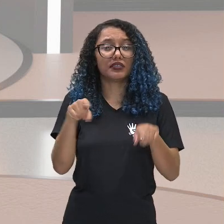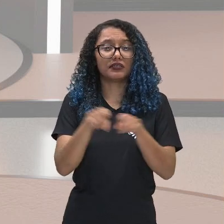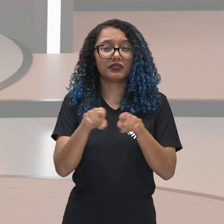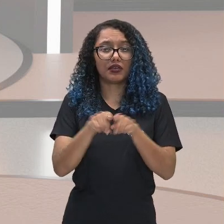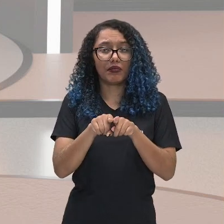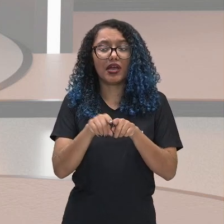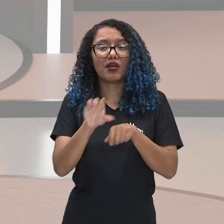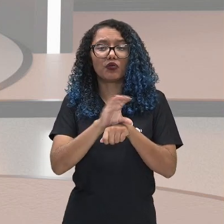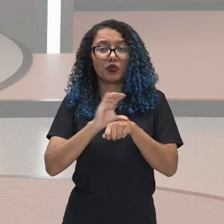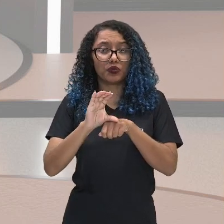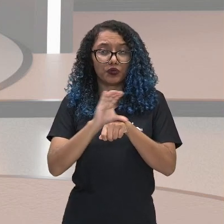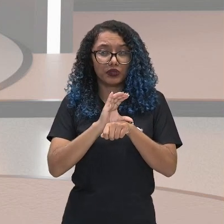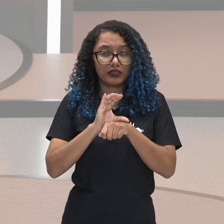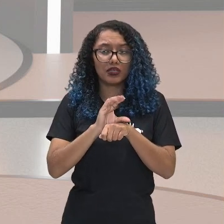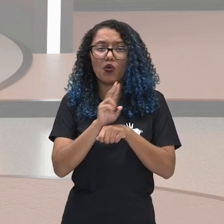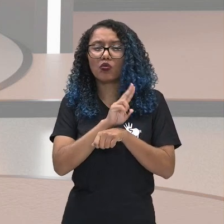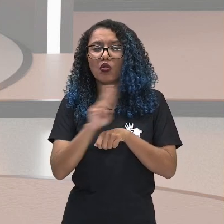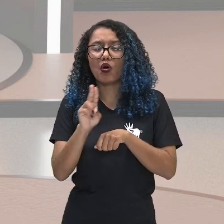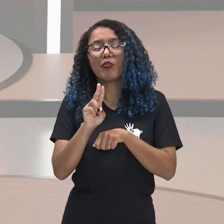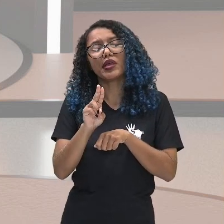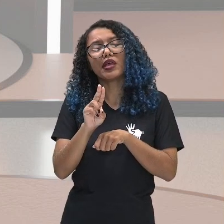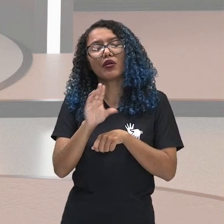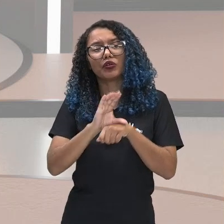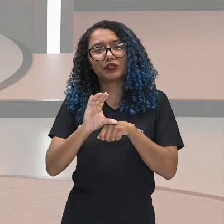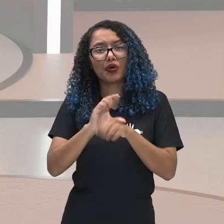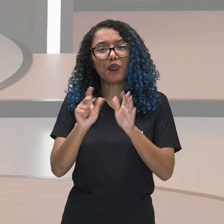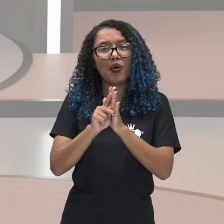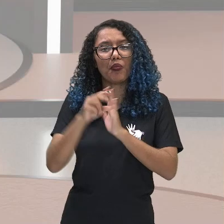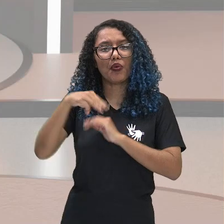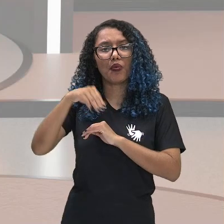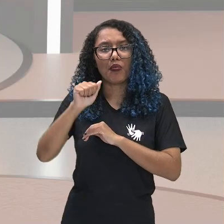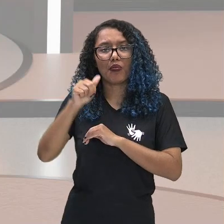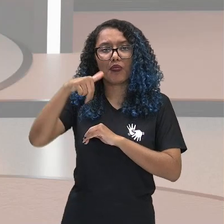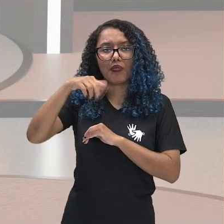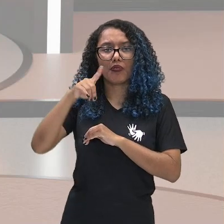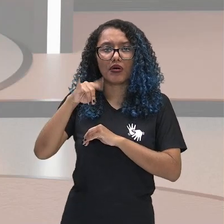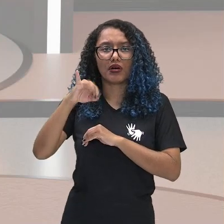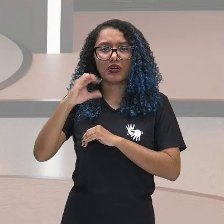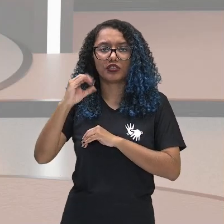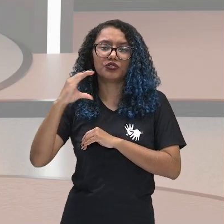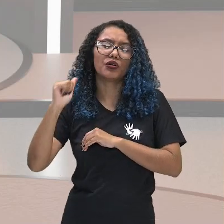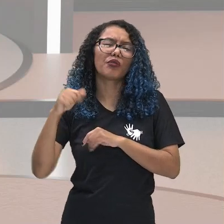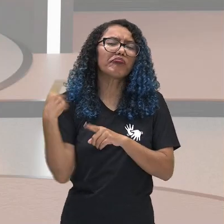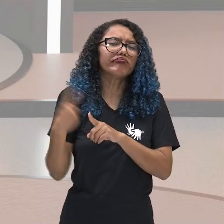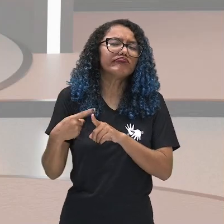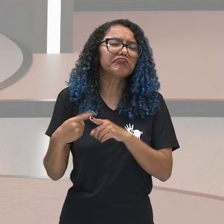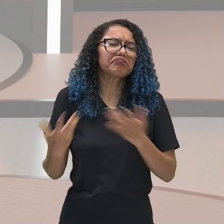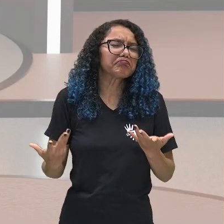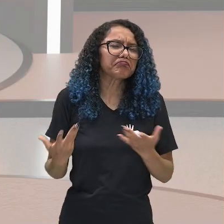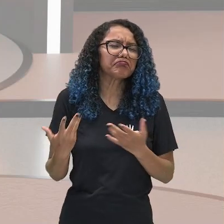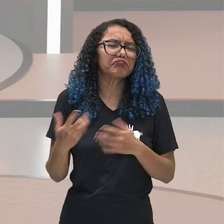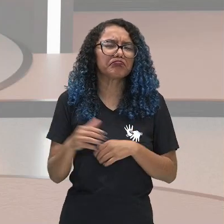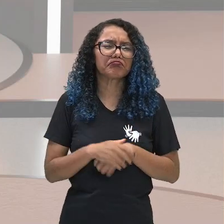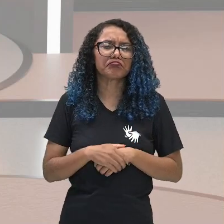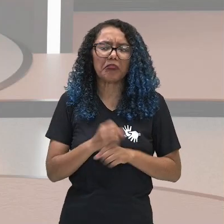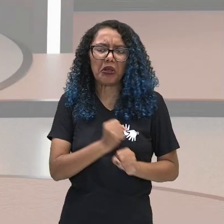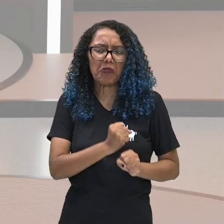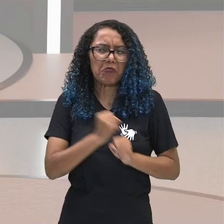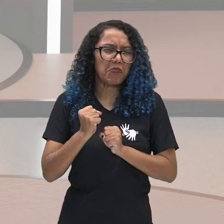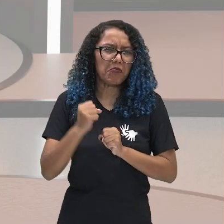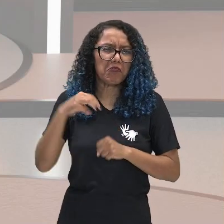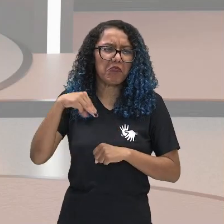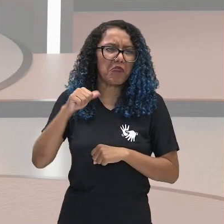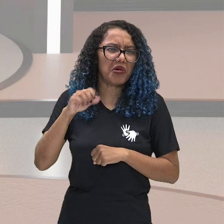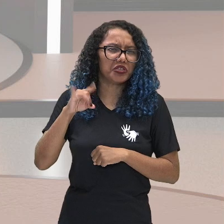Constituição chamada de Constituição, então, da Mandioca. E vamos ver, então, né, por que que ela vai ser chamada desse jeito. Ó,